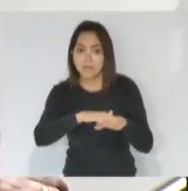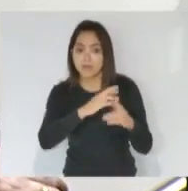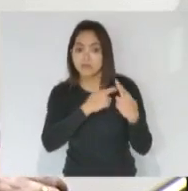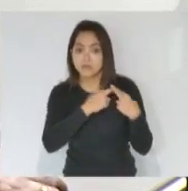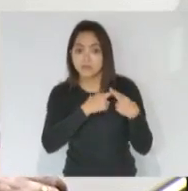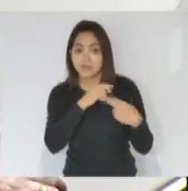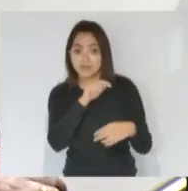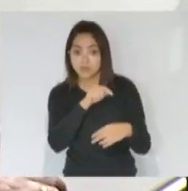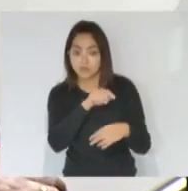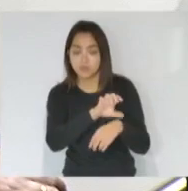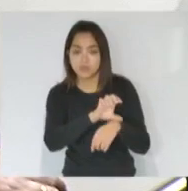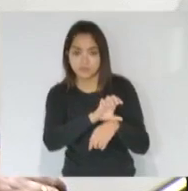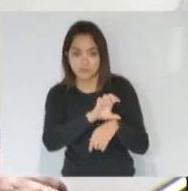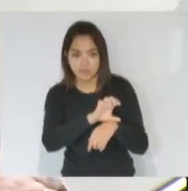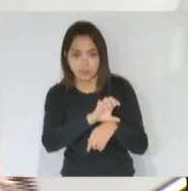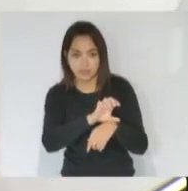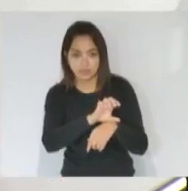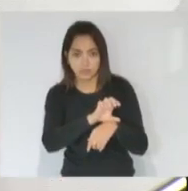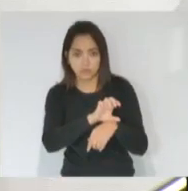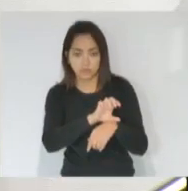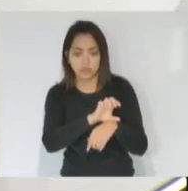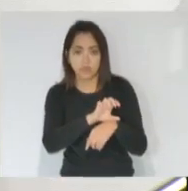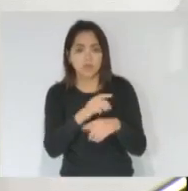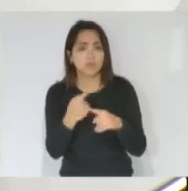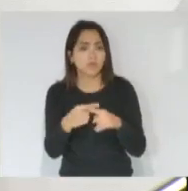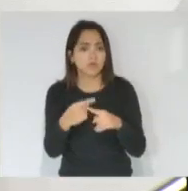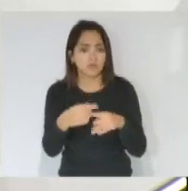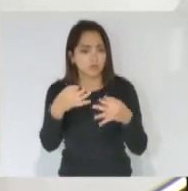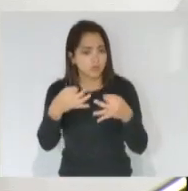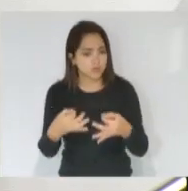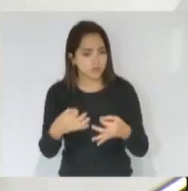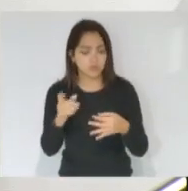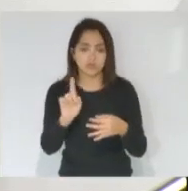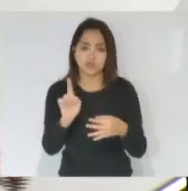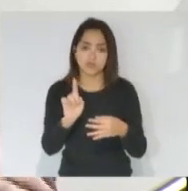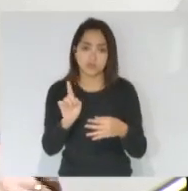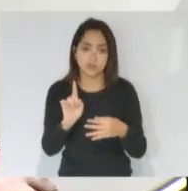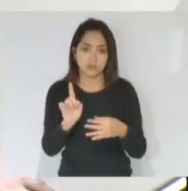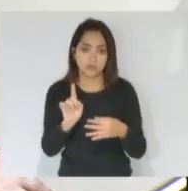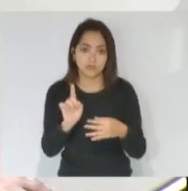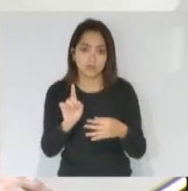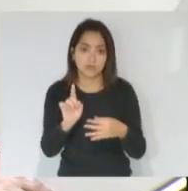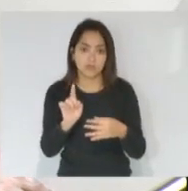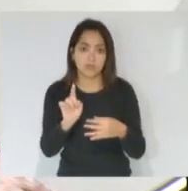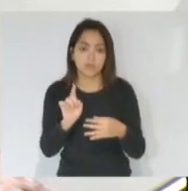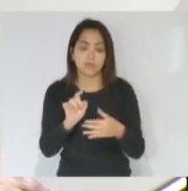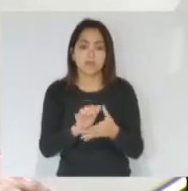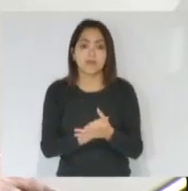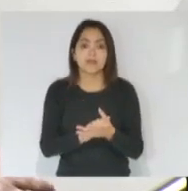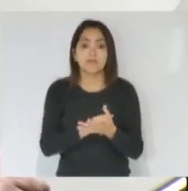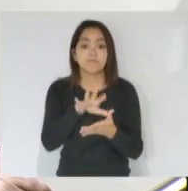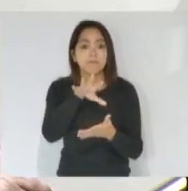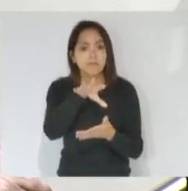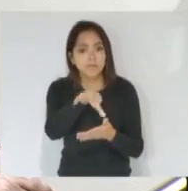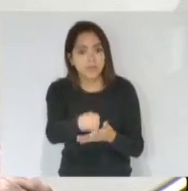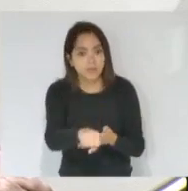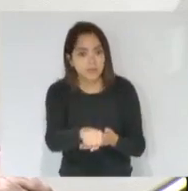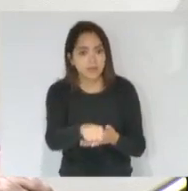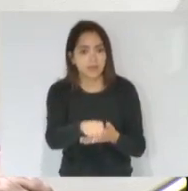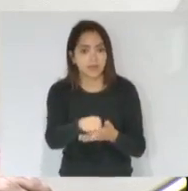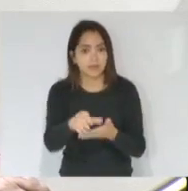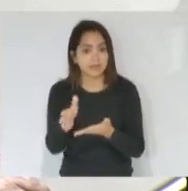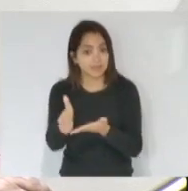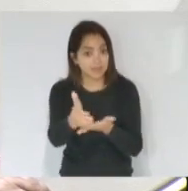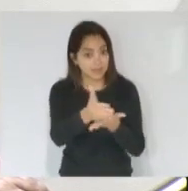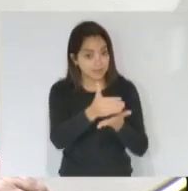municípios, porque não é justo, deputado Marcos, que se avance sobre a arrecadação